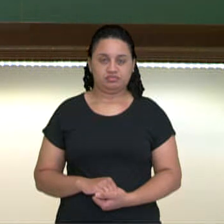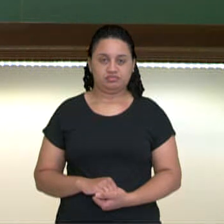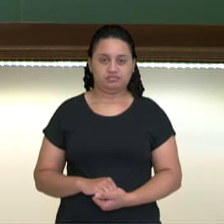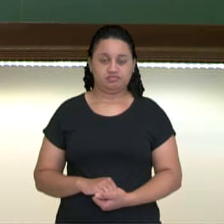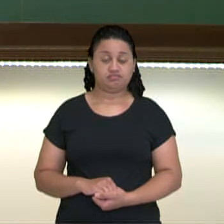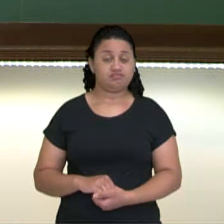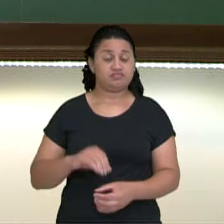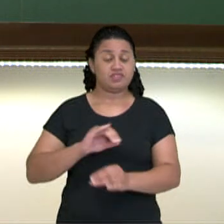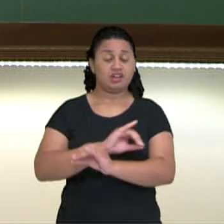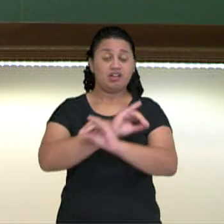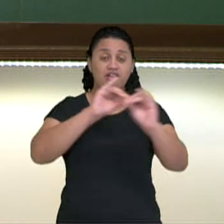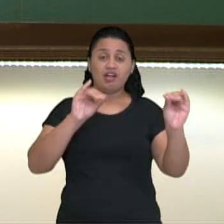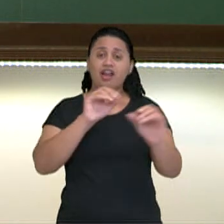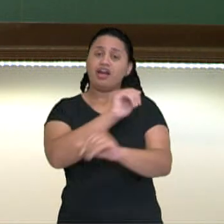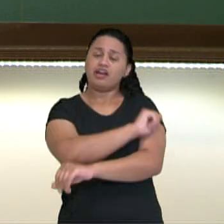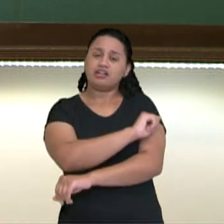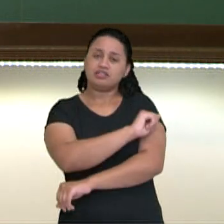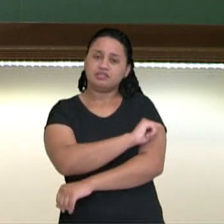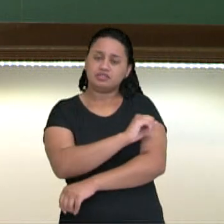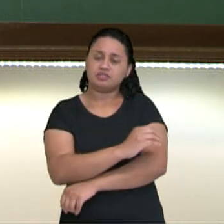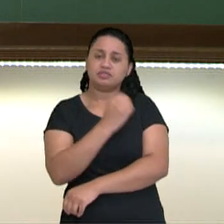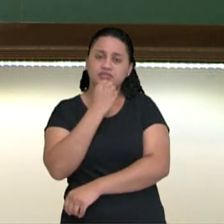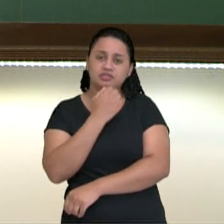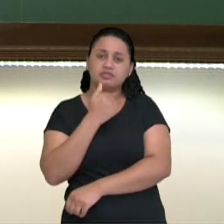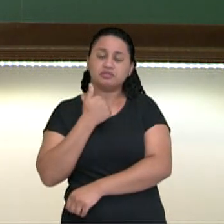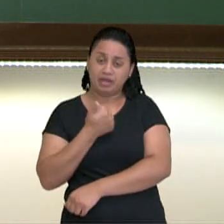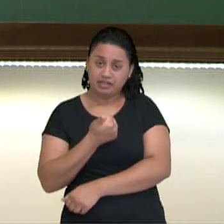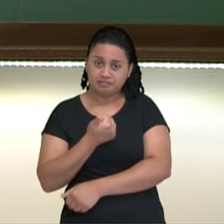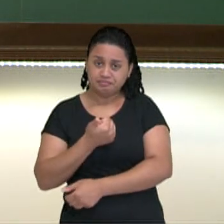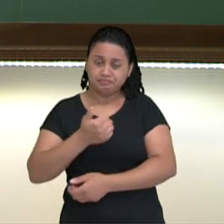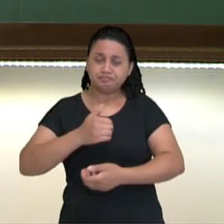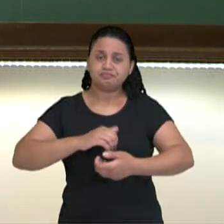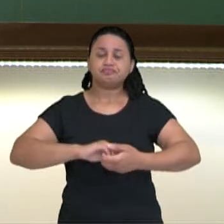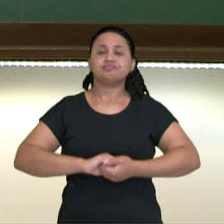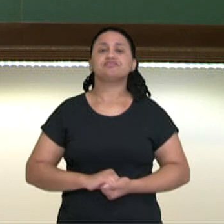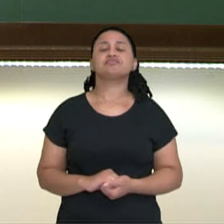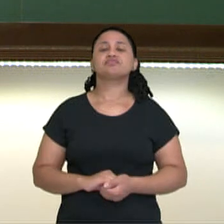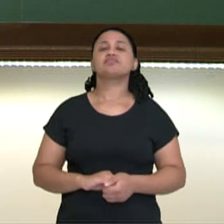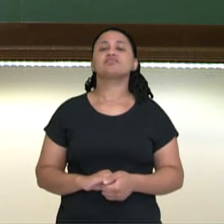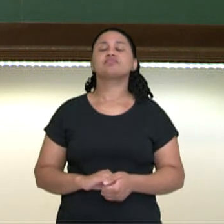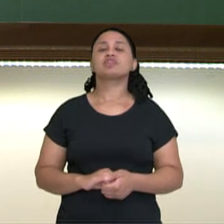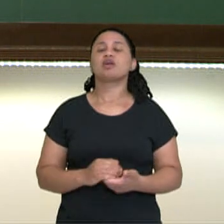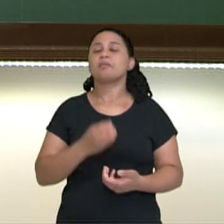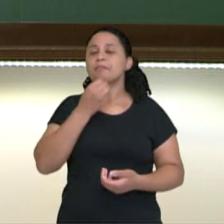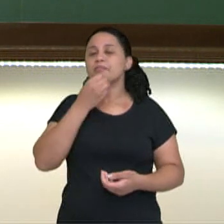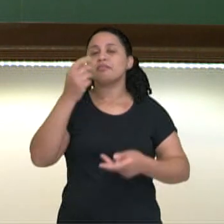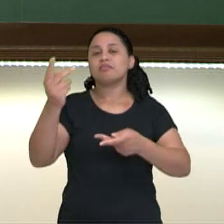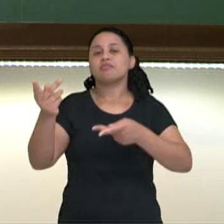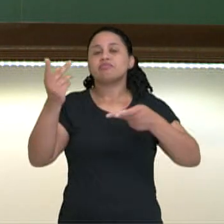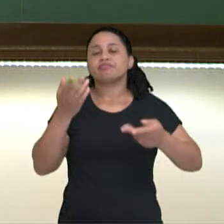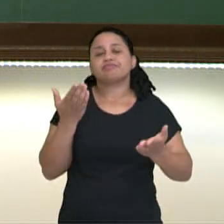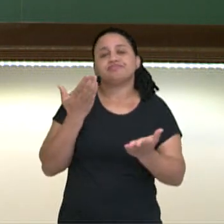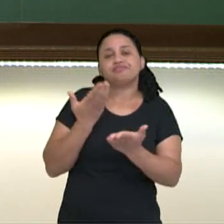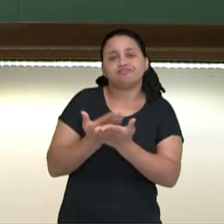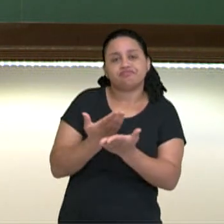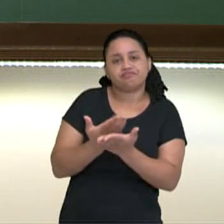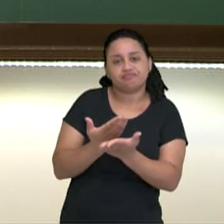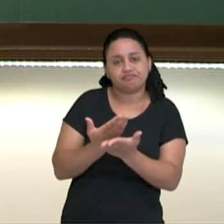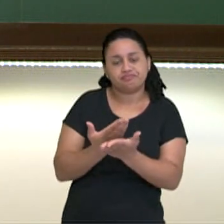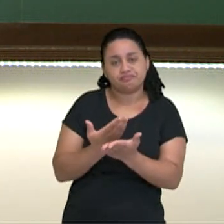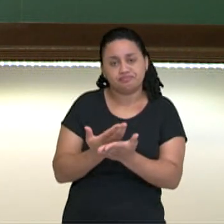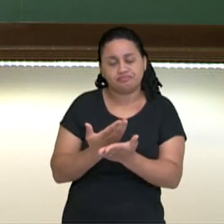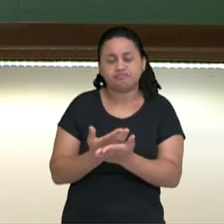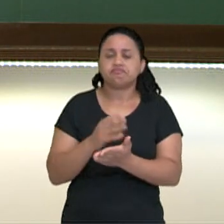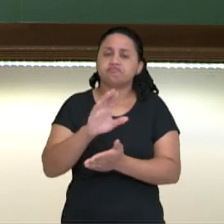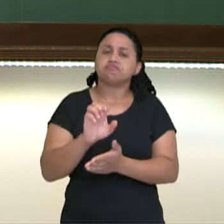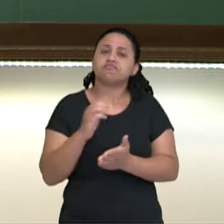Hello students, how is it going? You are welcome to this class. Você é muito bem-vindo para essa aula.